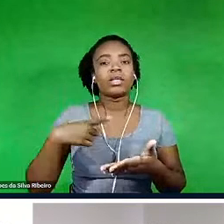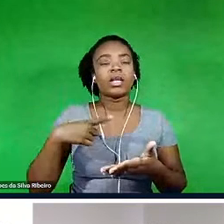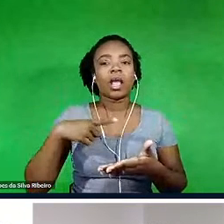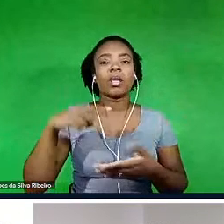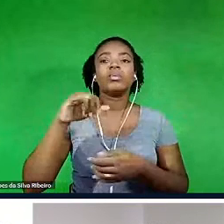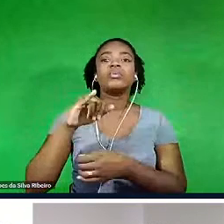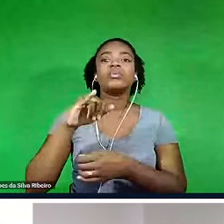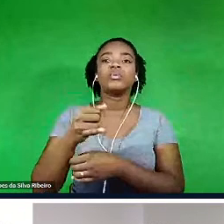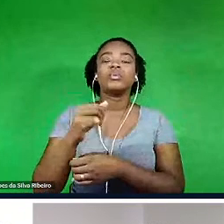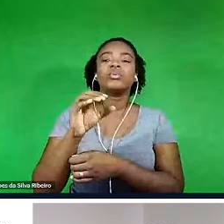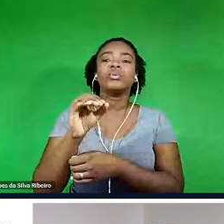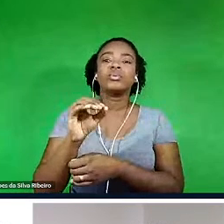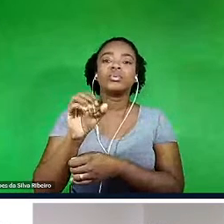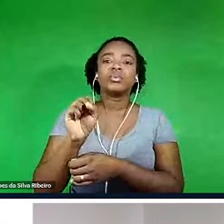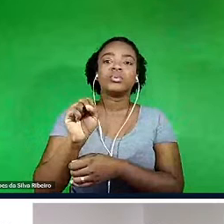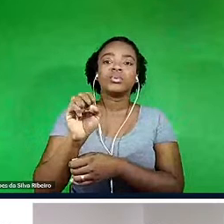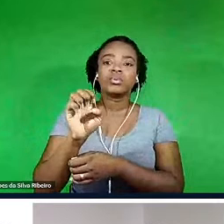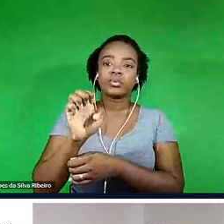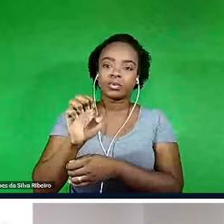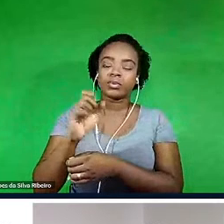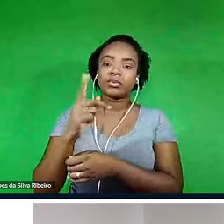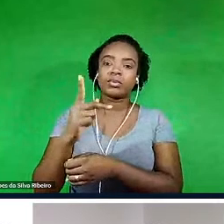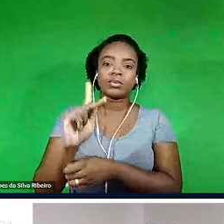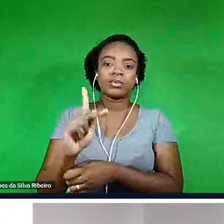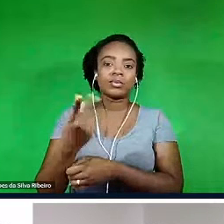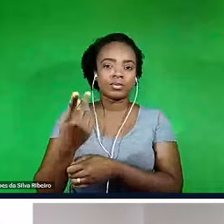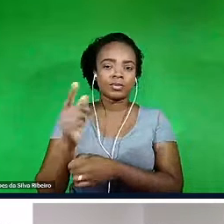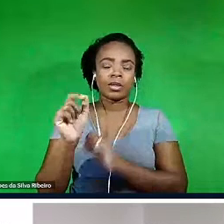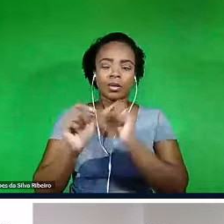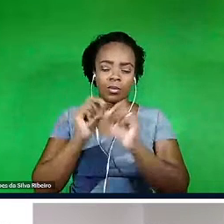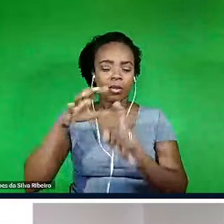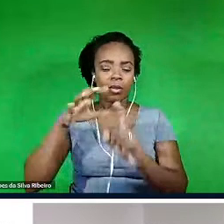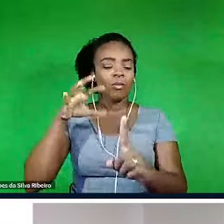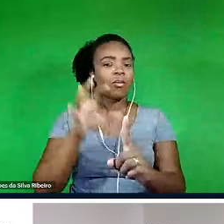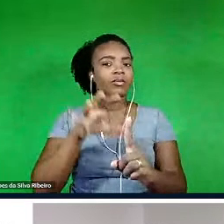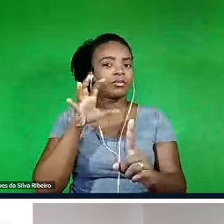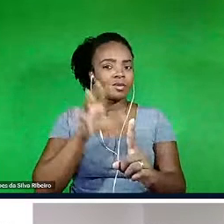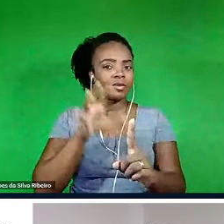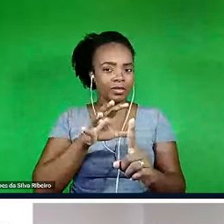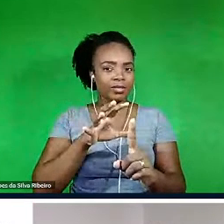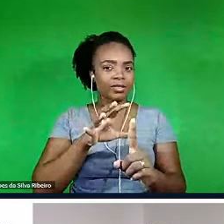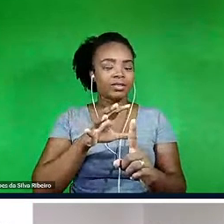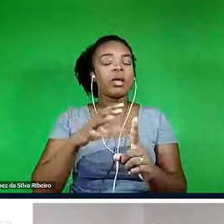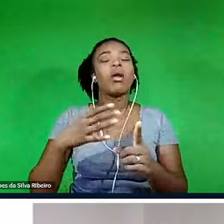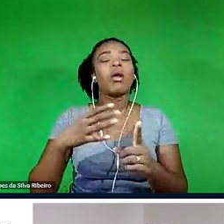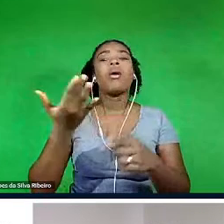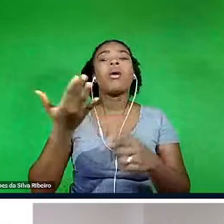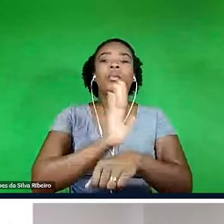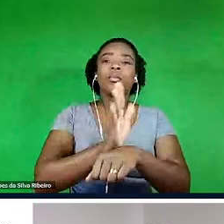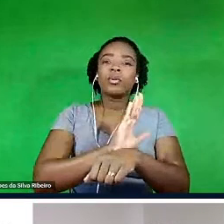que o Cauã trouxe, ele é uma influência muito grande para o George Lucas, Star Wars, e,